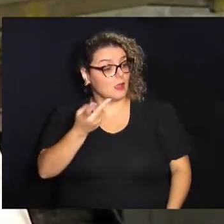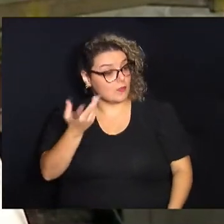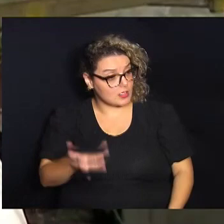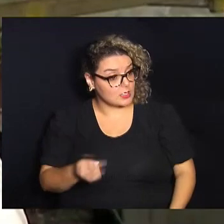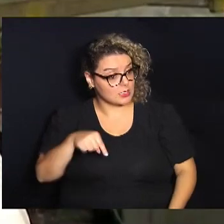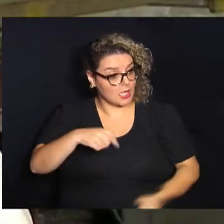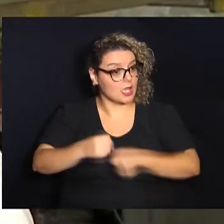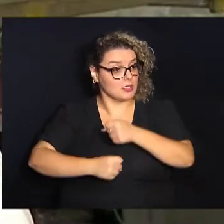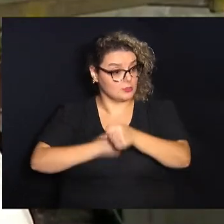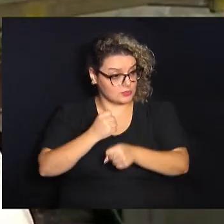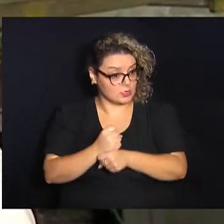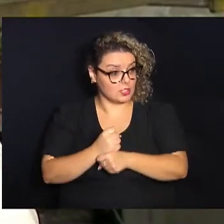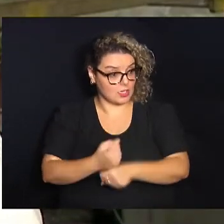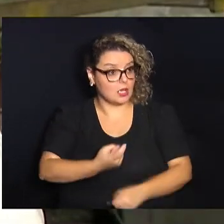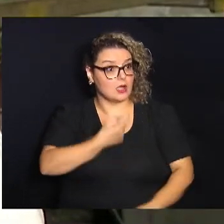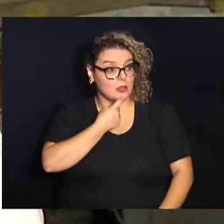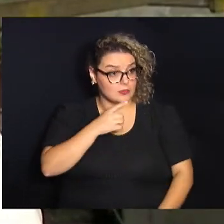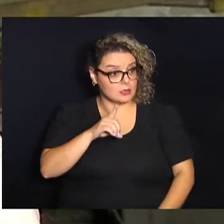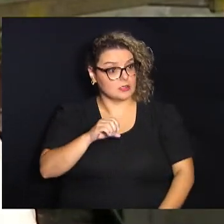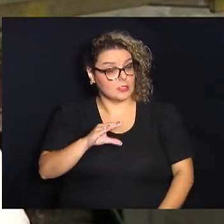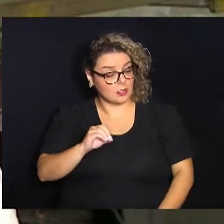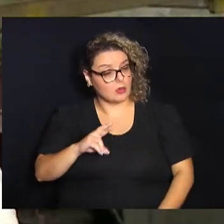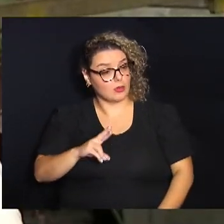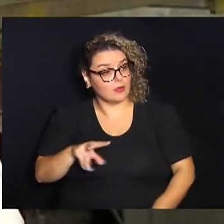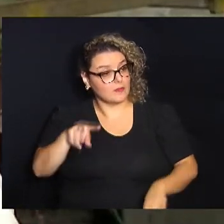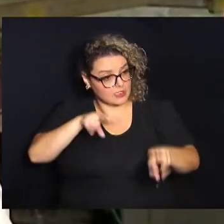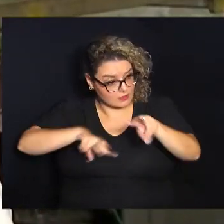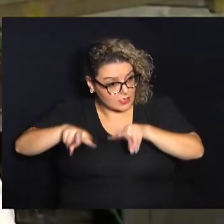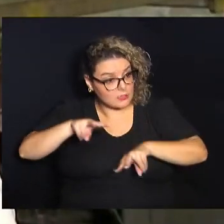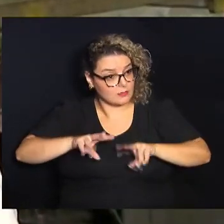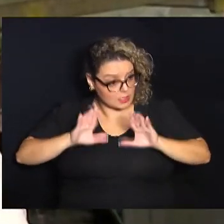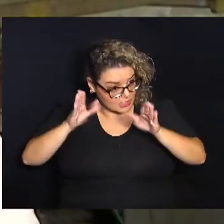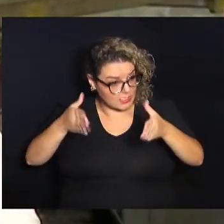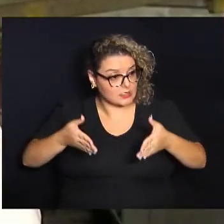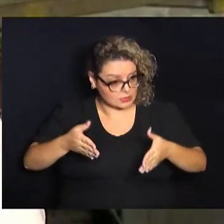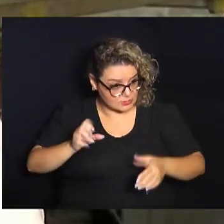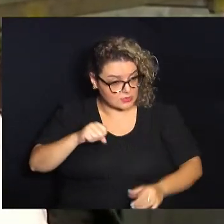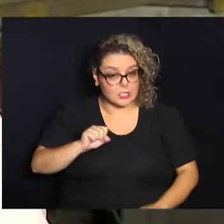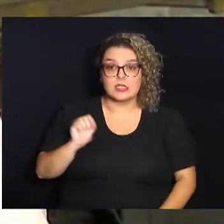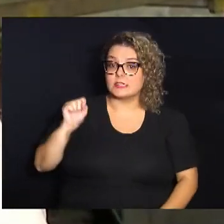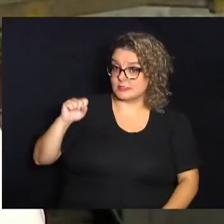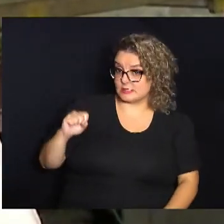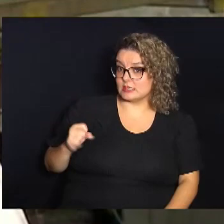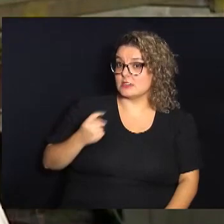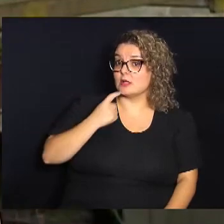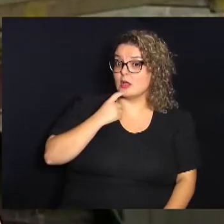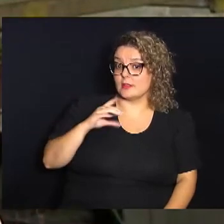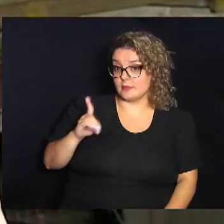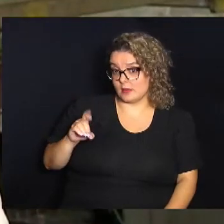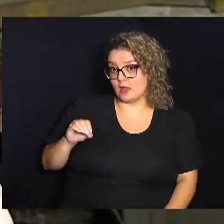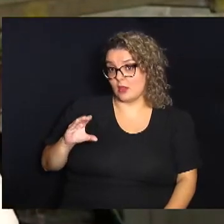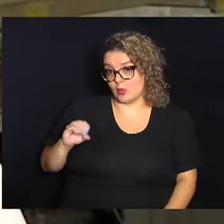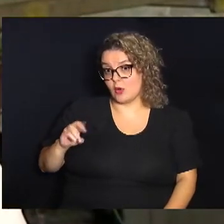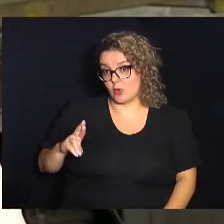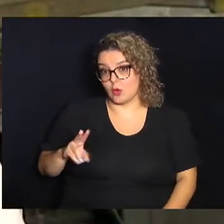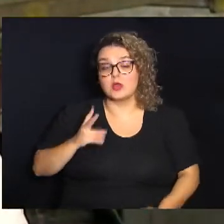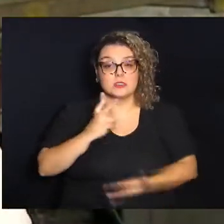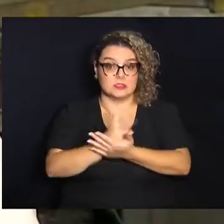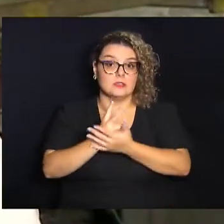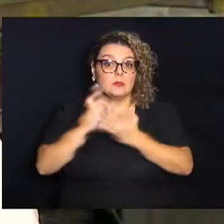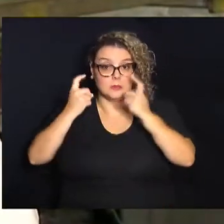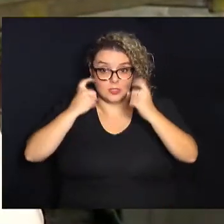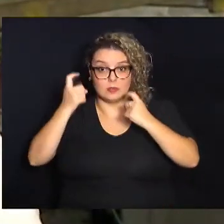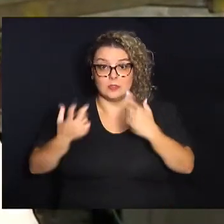ano até a Campinas Decor vai ter um olhar voltado para Sim. isso, né? O Campinas Decor sempre se preocupou com